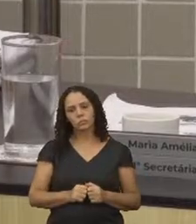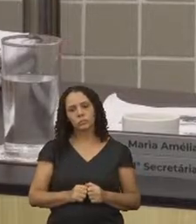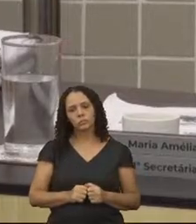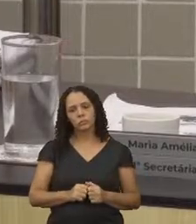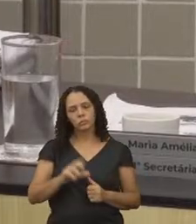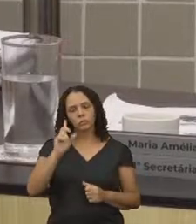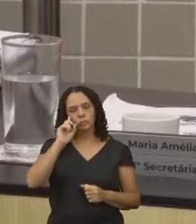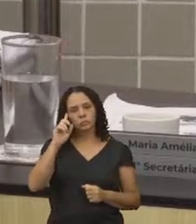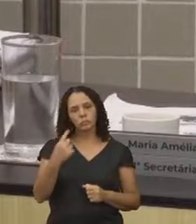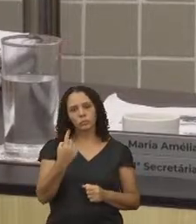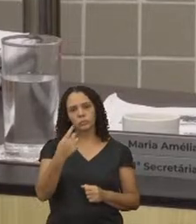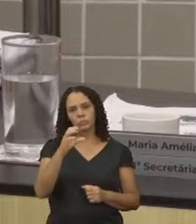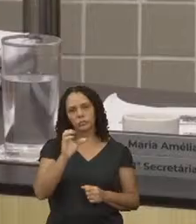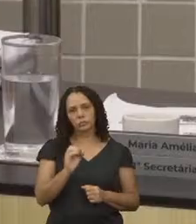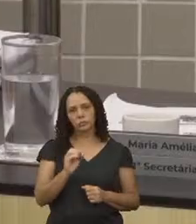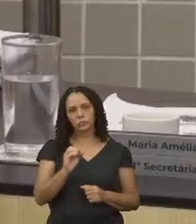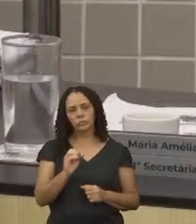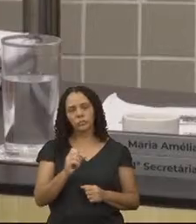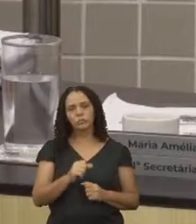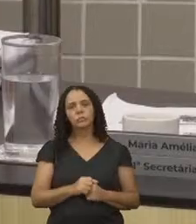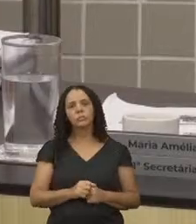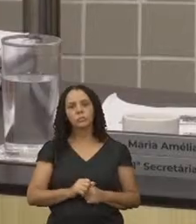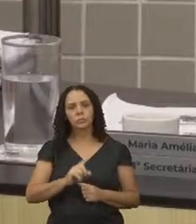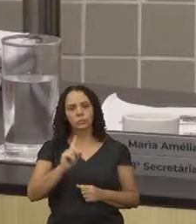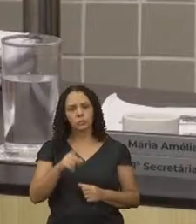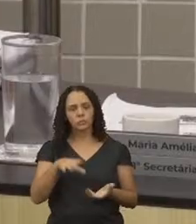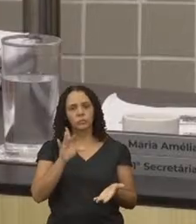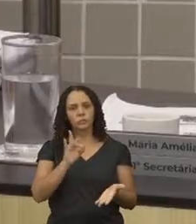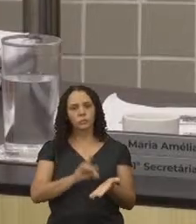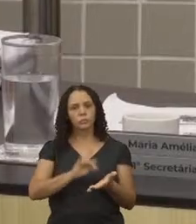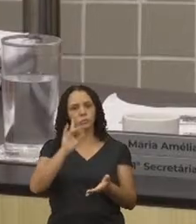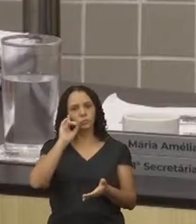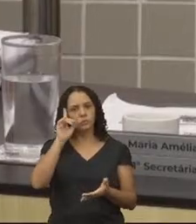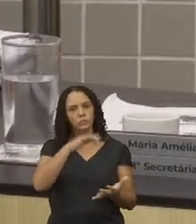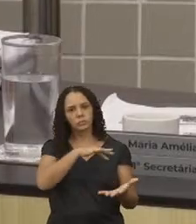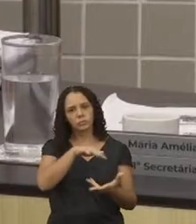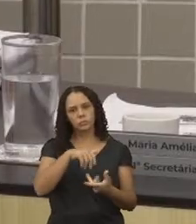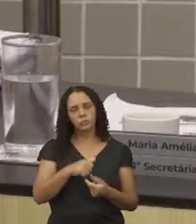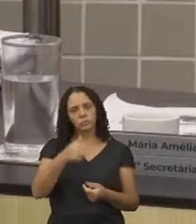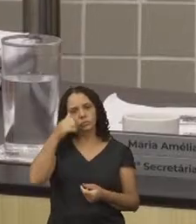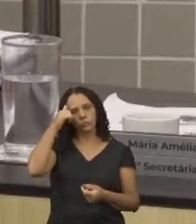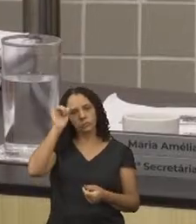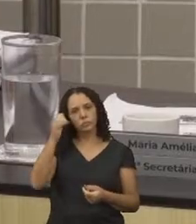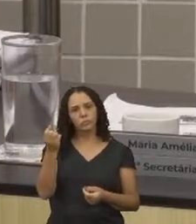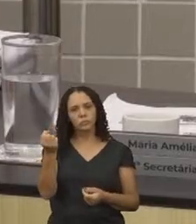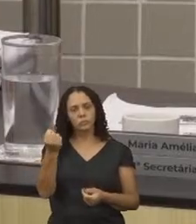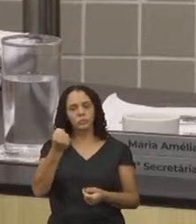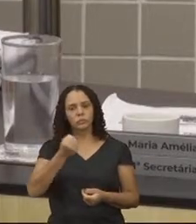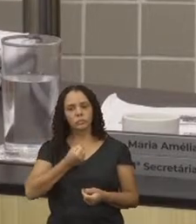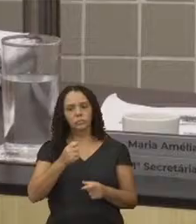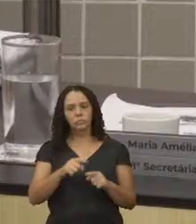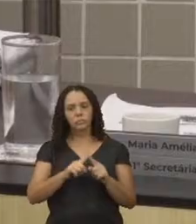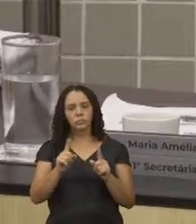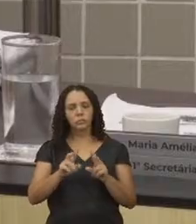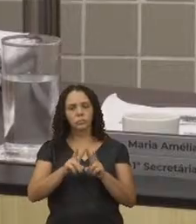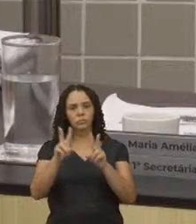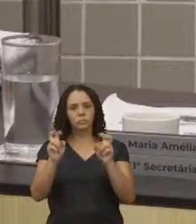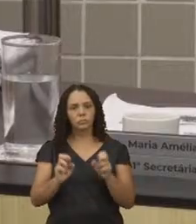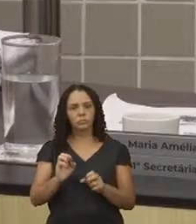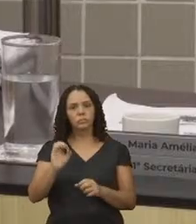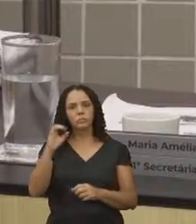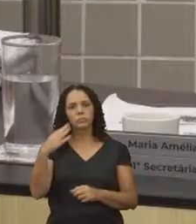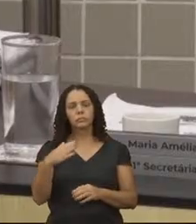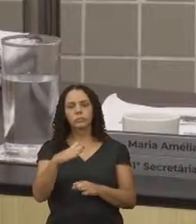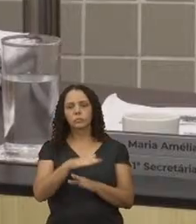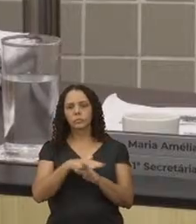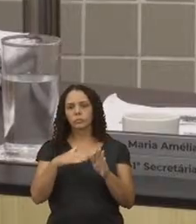O dia 10 deste mês é oficialmente o Dia Mundial da Prevenção ao Suicídio, mas a campanha acontece durante